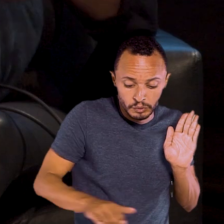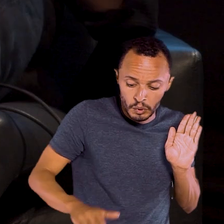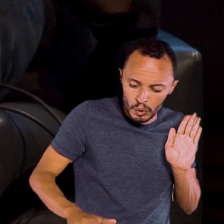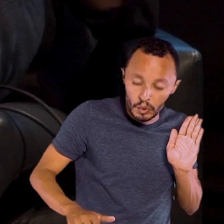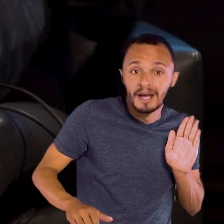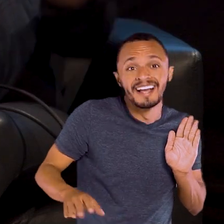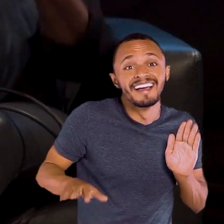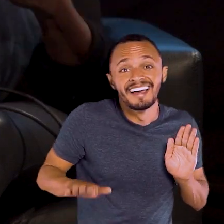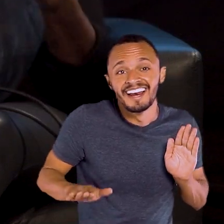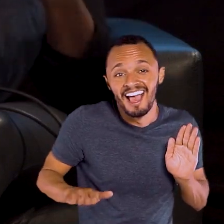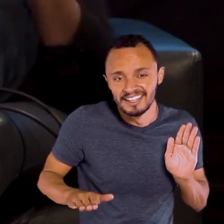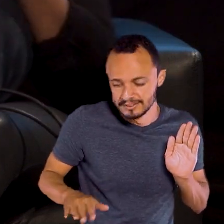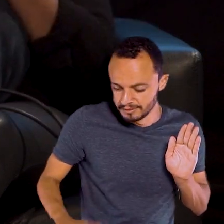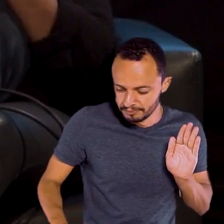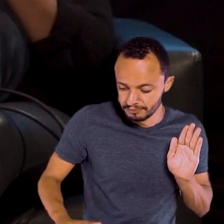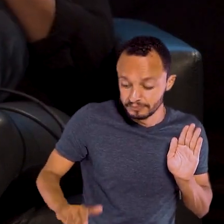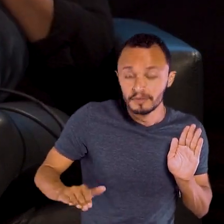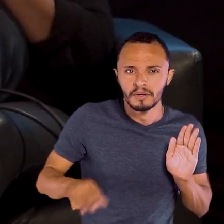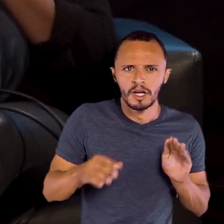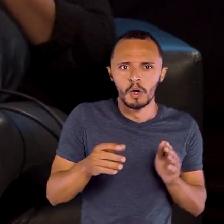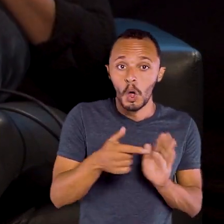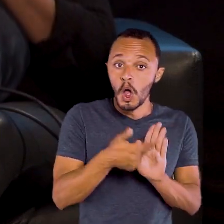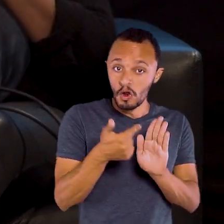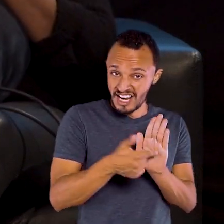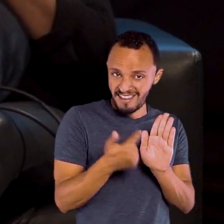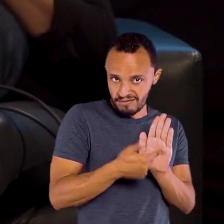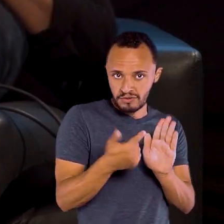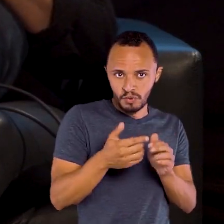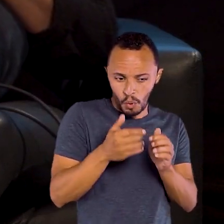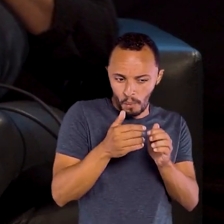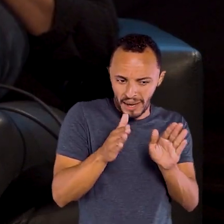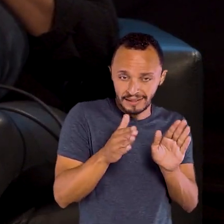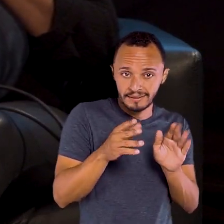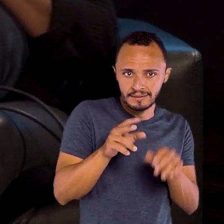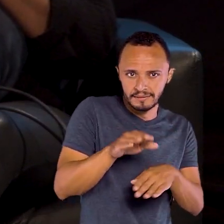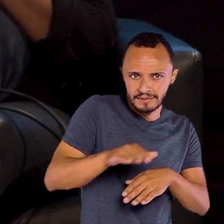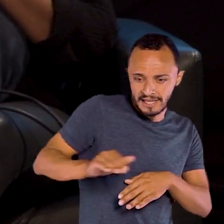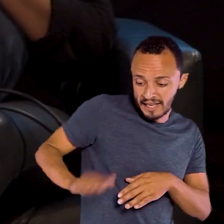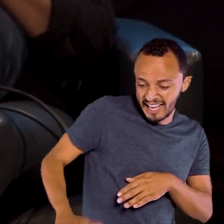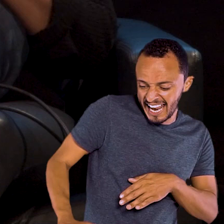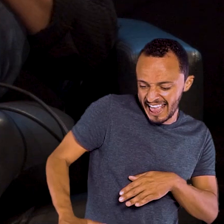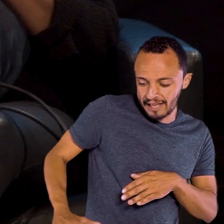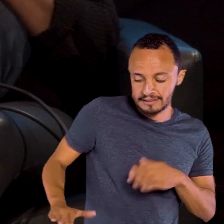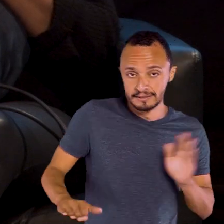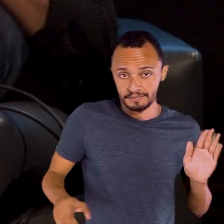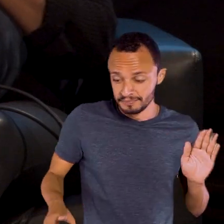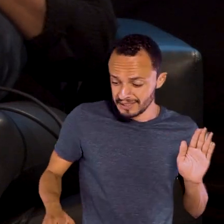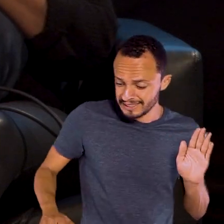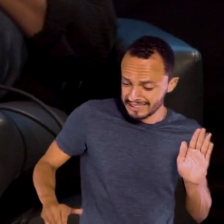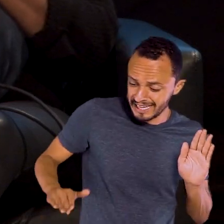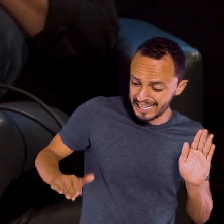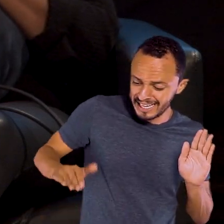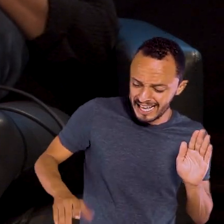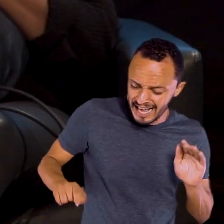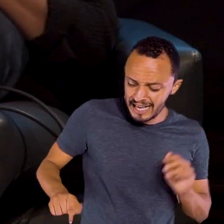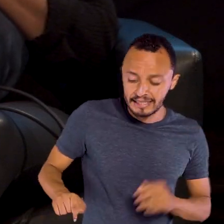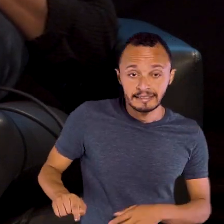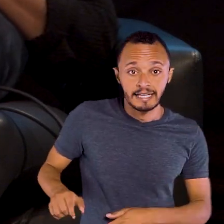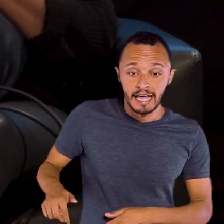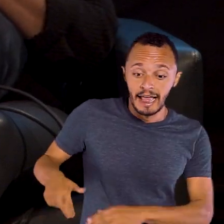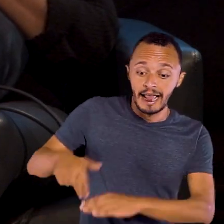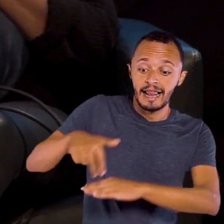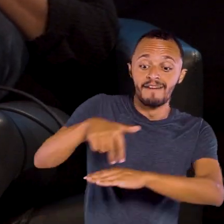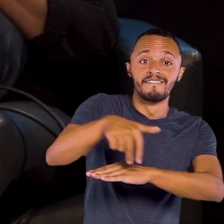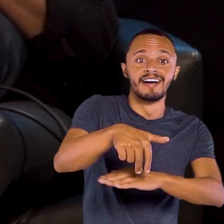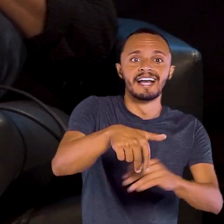né? O livro começa na ótica, na perspectiva da criança. Essa criança, né? Tanto que ela entra na casa e ela só vê